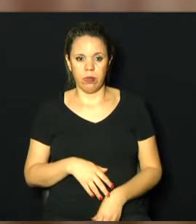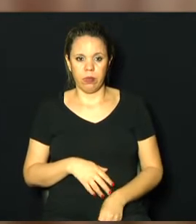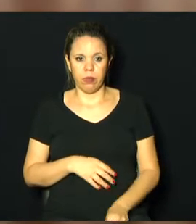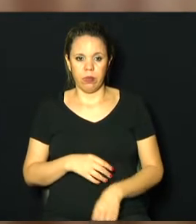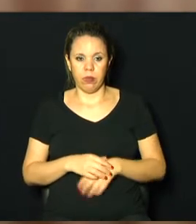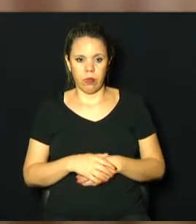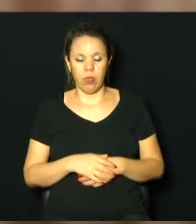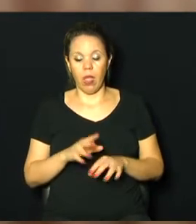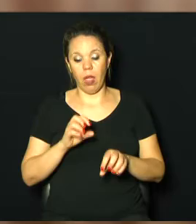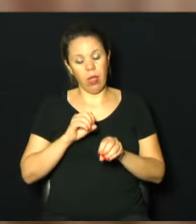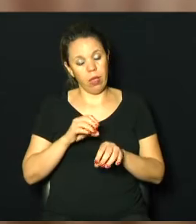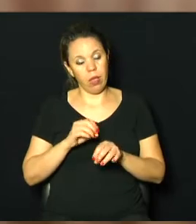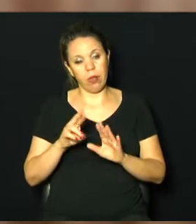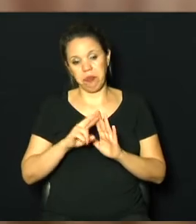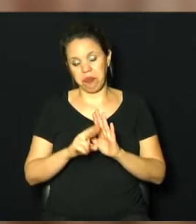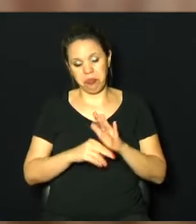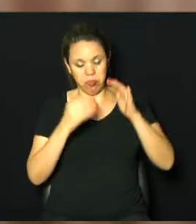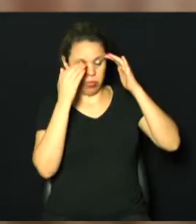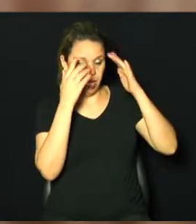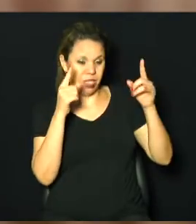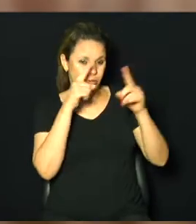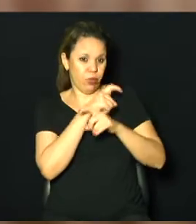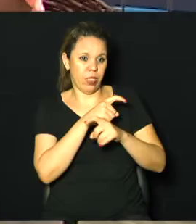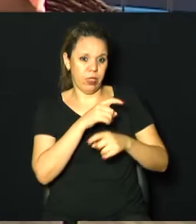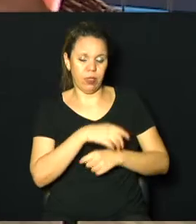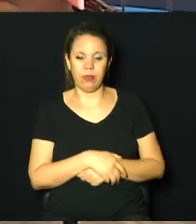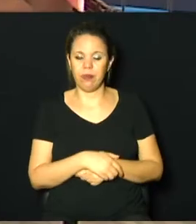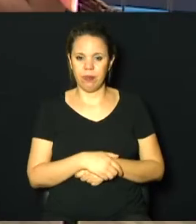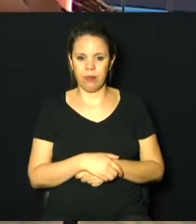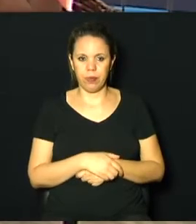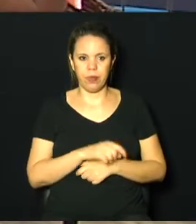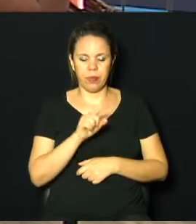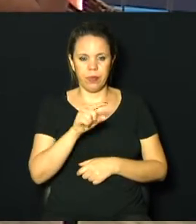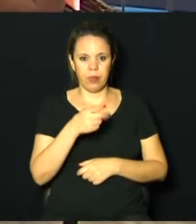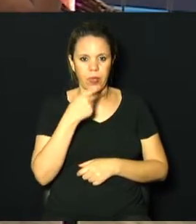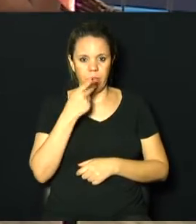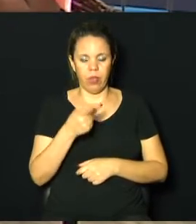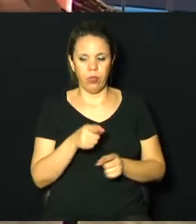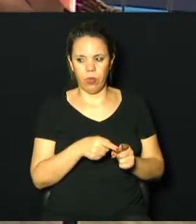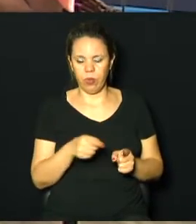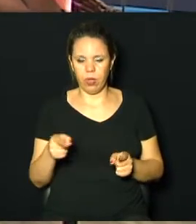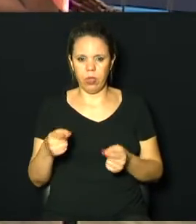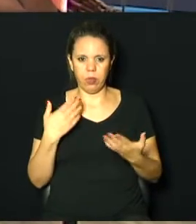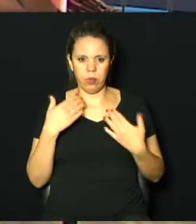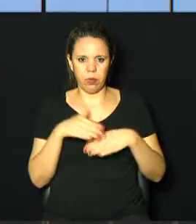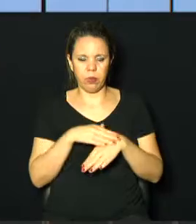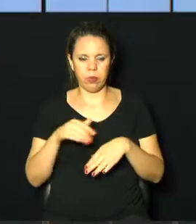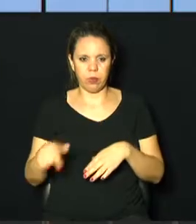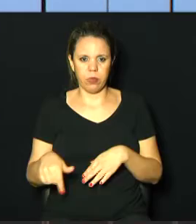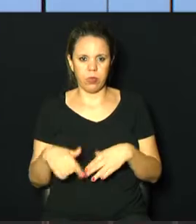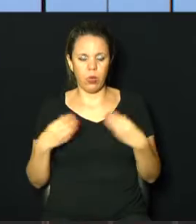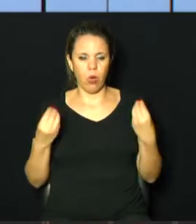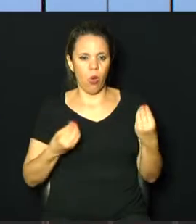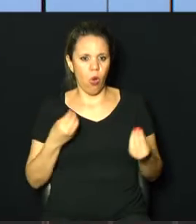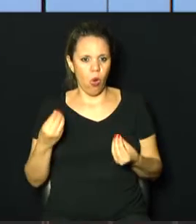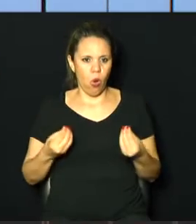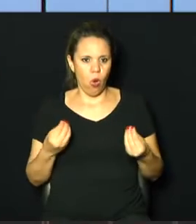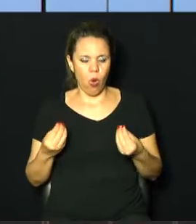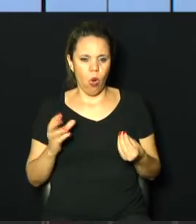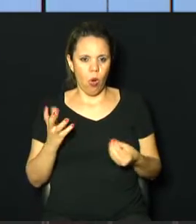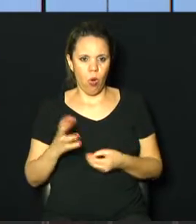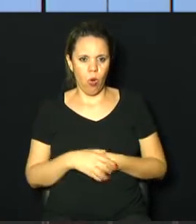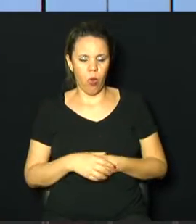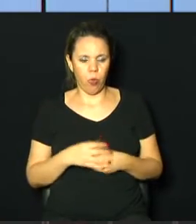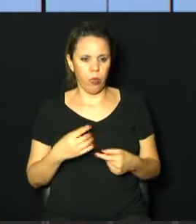tal da disciplina, né? Que é difícil. Agora, você falou durante o nosso bate-papo de como será,